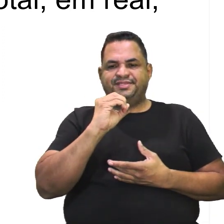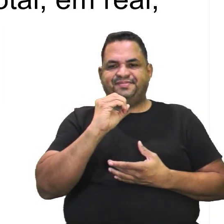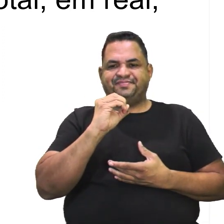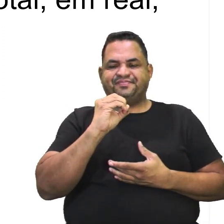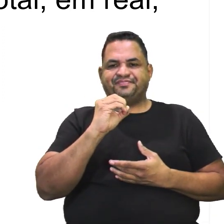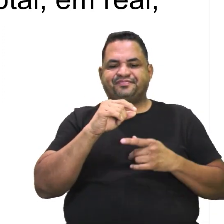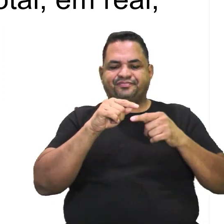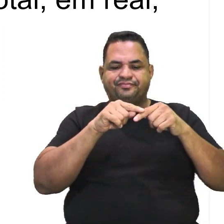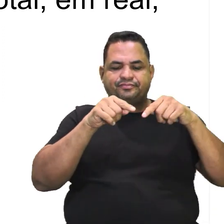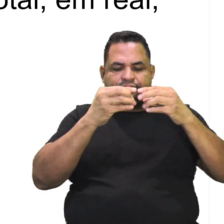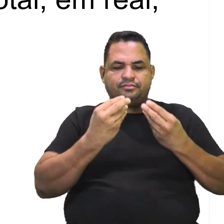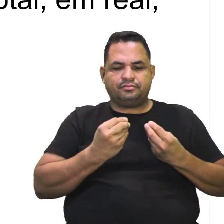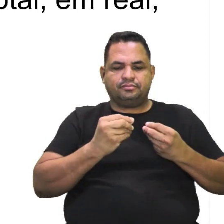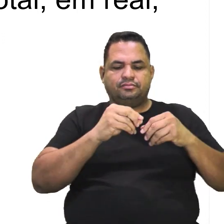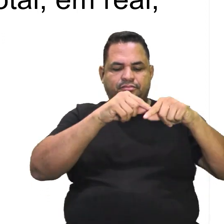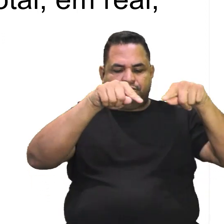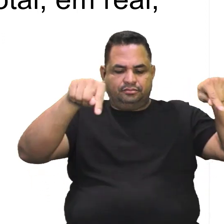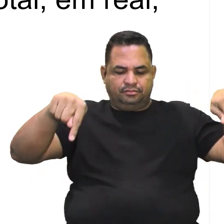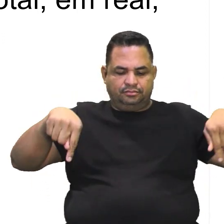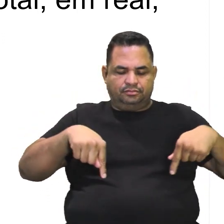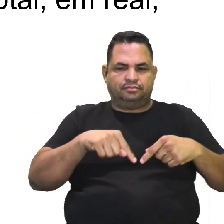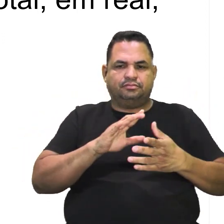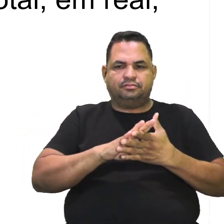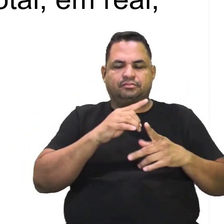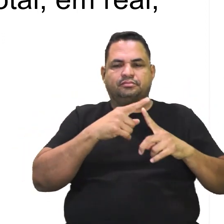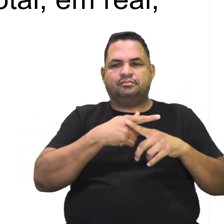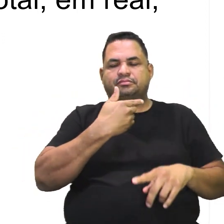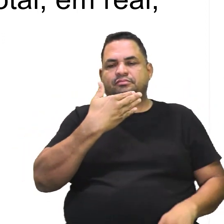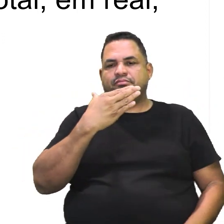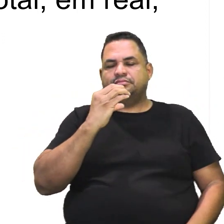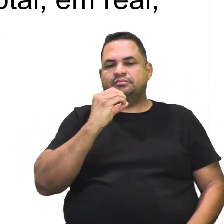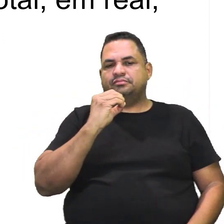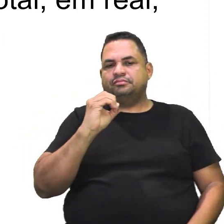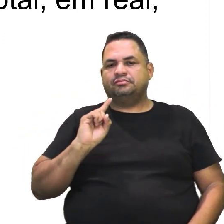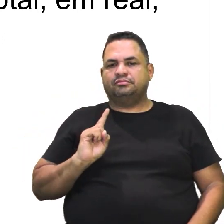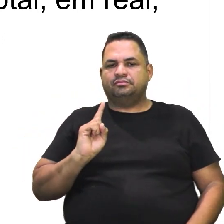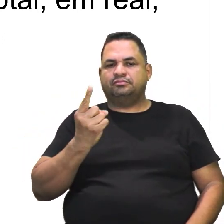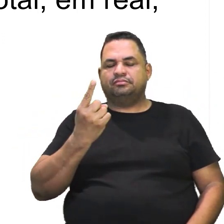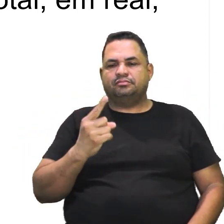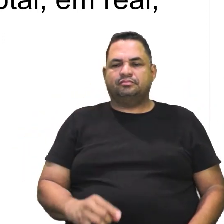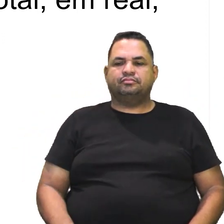50 terrenos vezes os 30 mil. E aí?